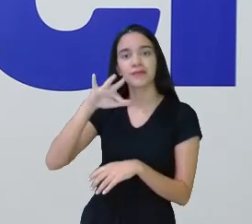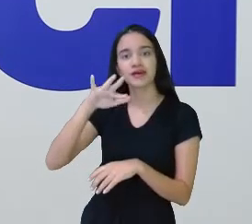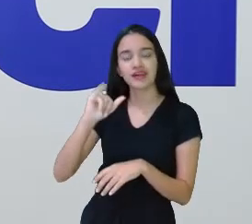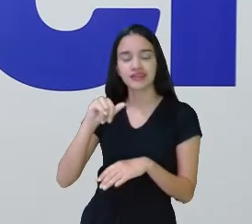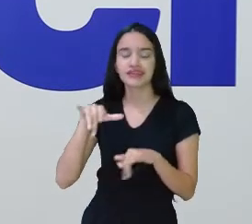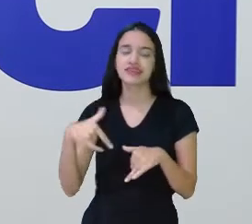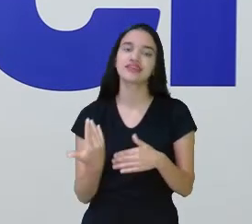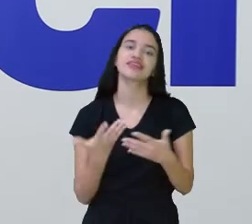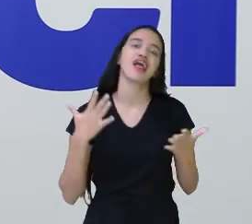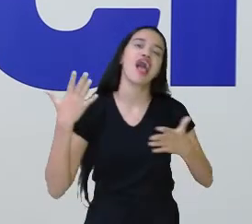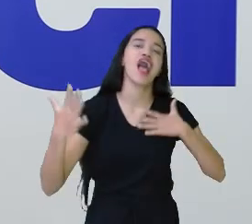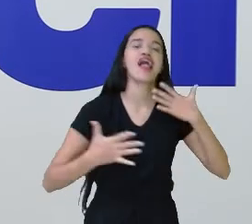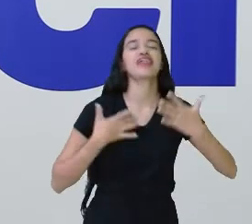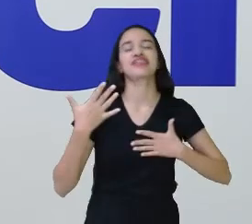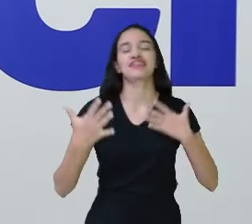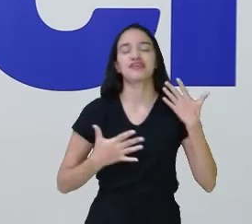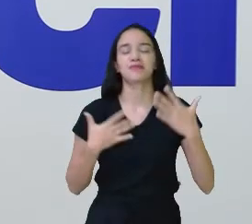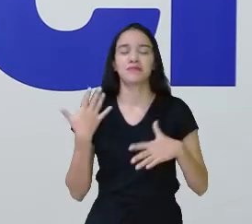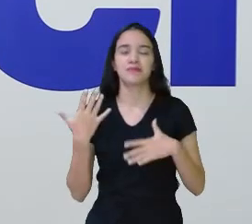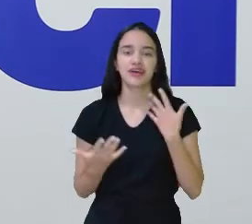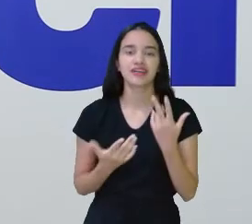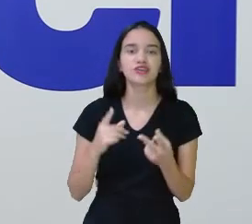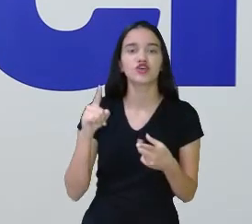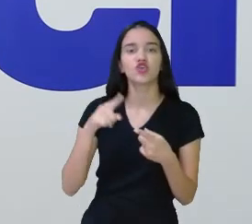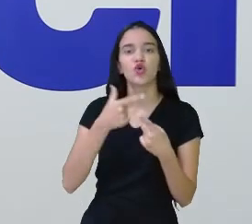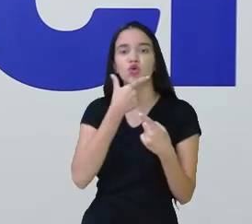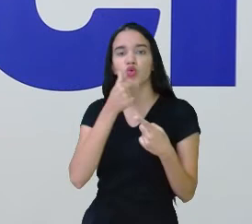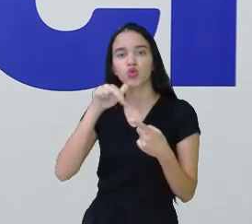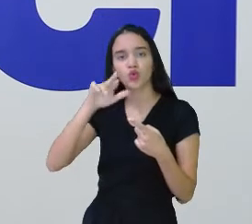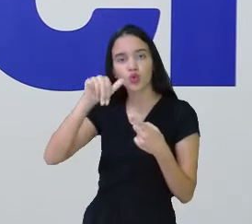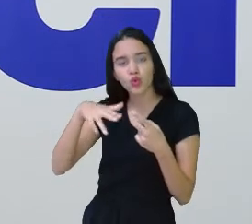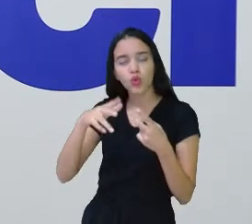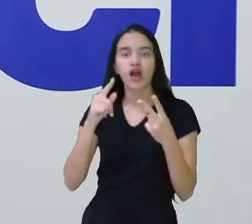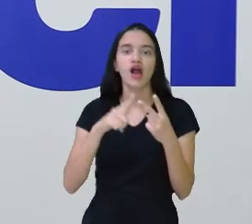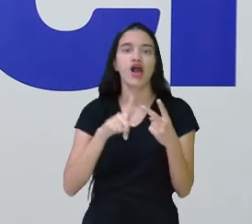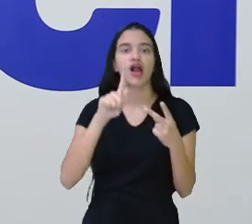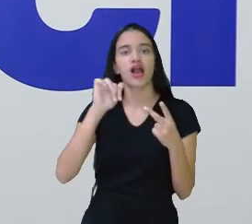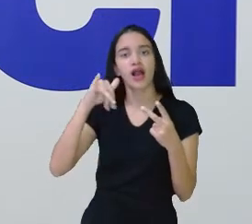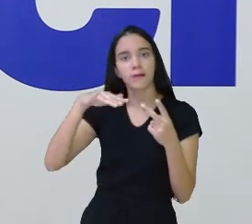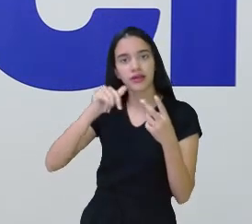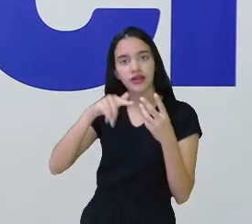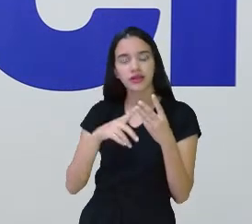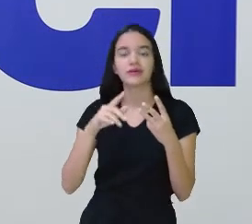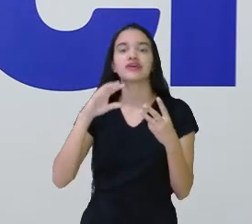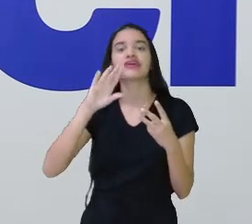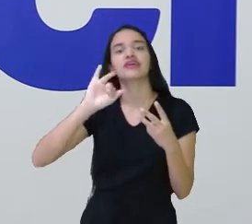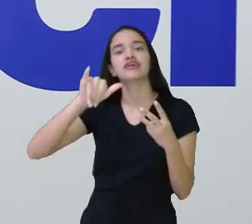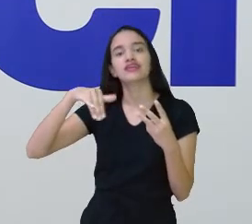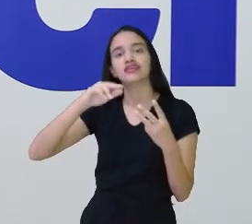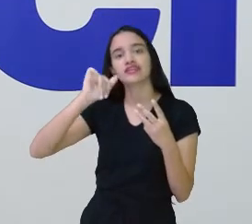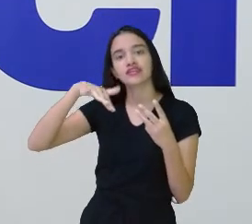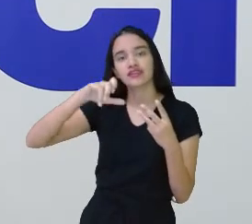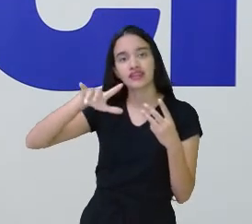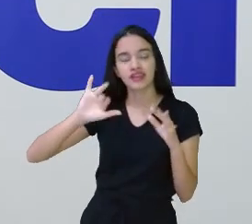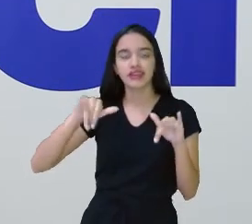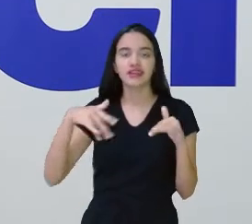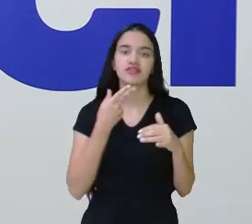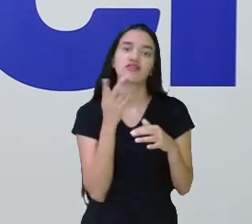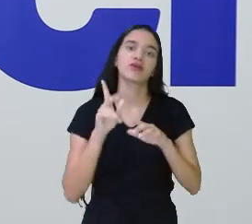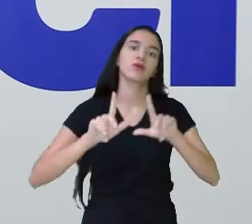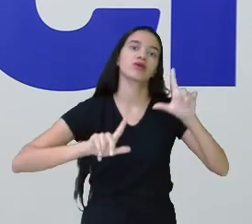Estão Olha, super e todo animados. mundo animado. Luan, Gabriel, Janiele, então. Inclusive, eu tive até resposta já. O Luan disse que a TV